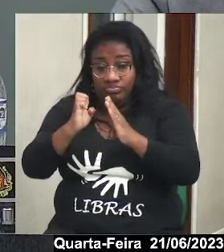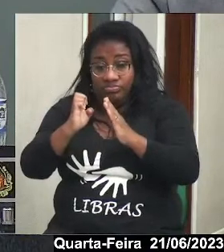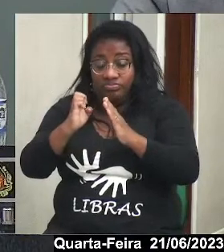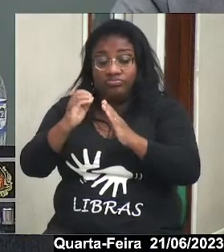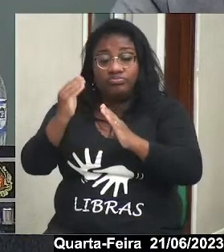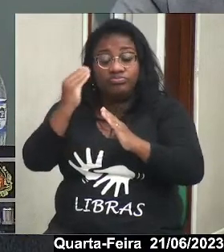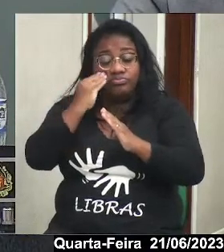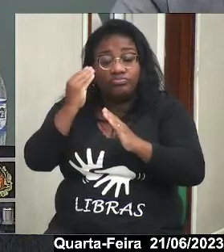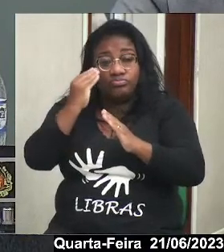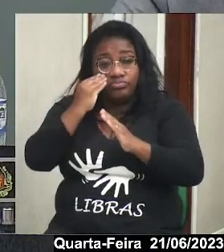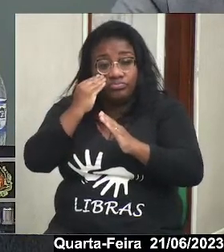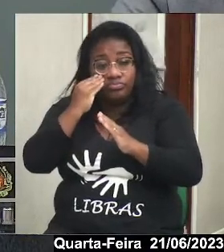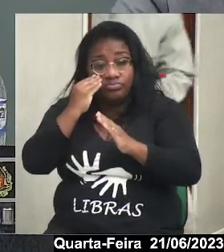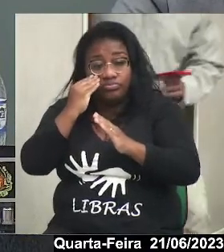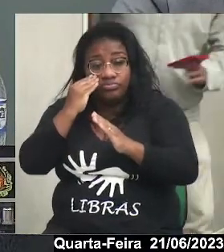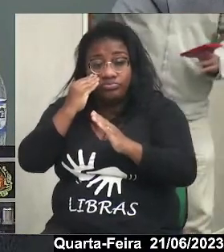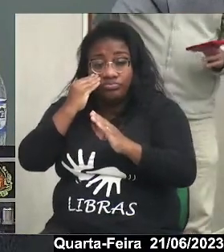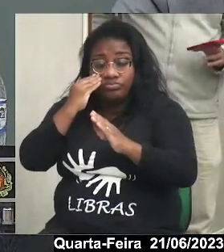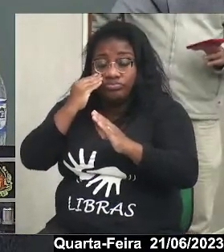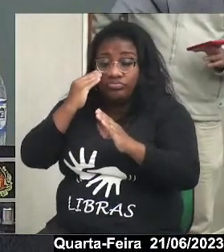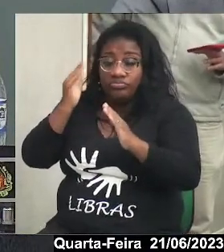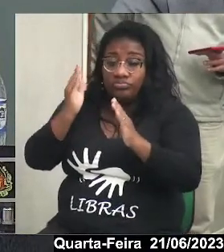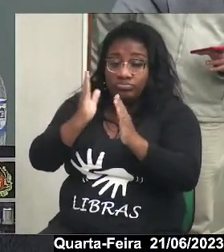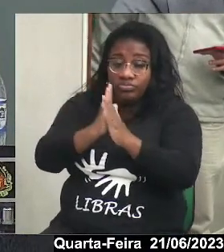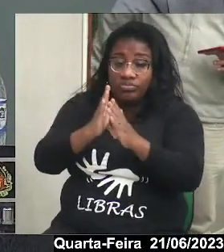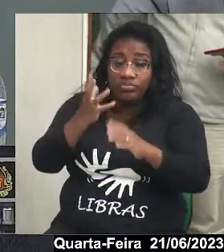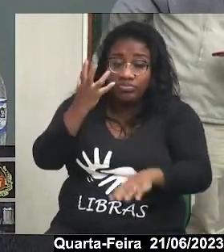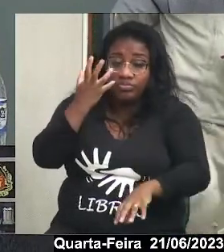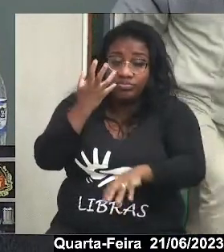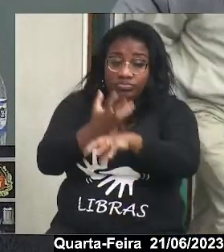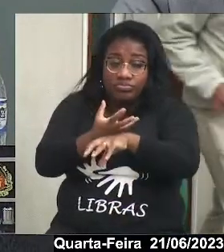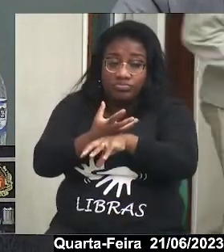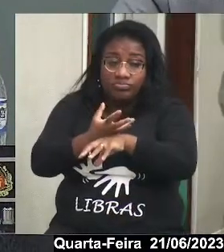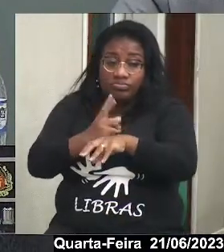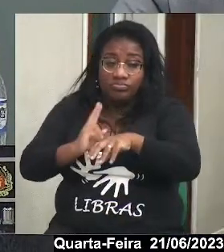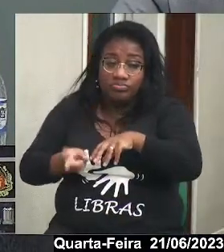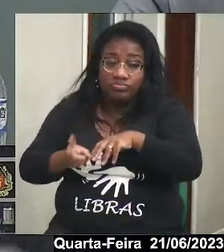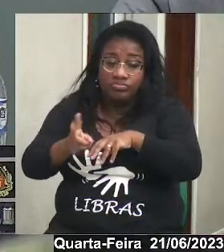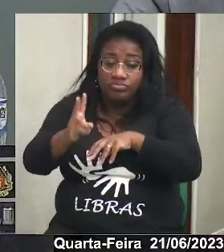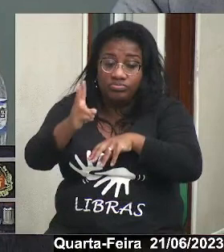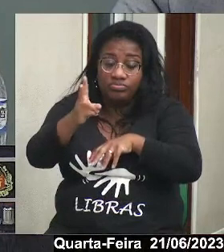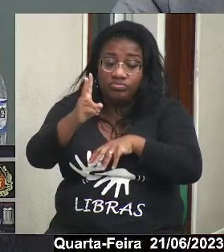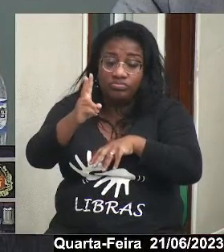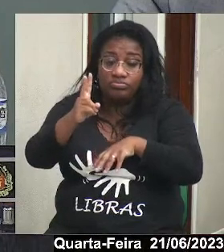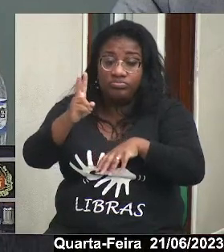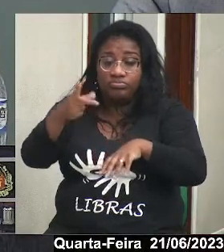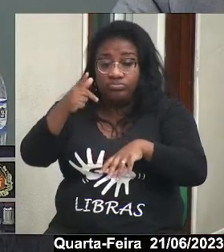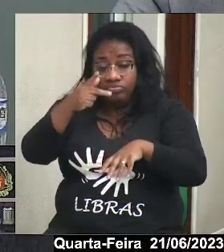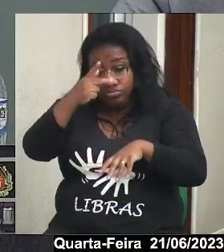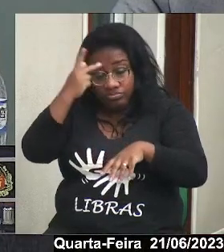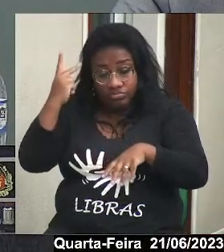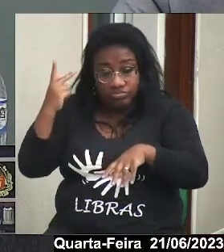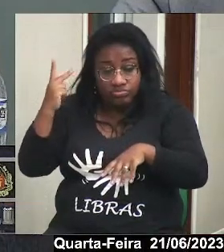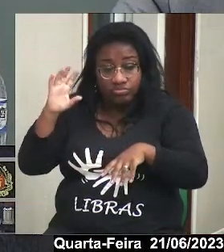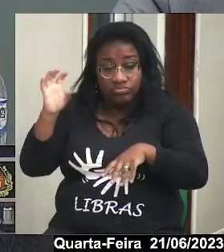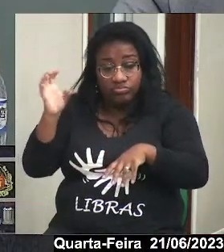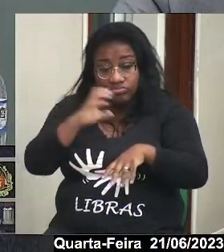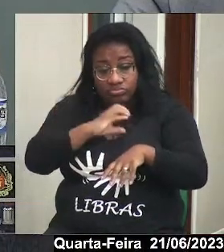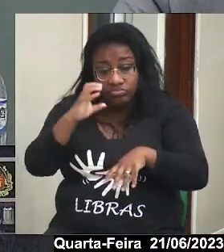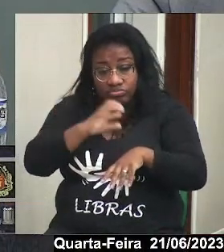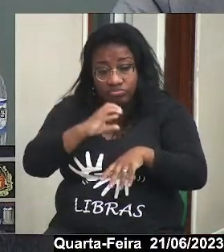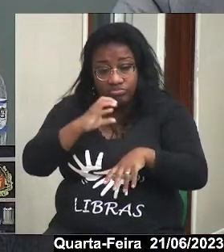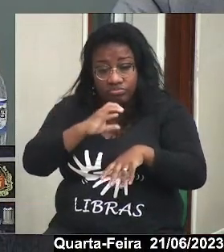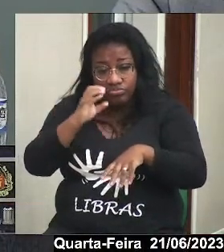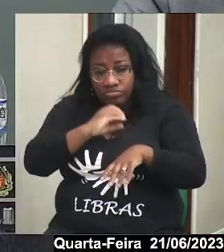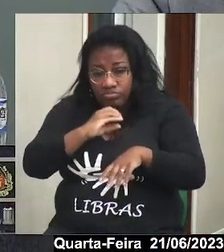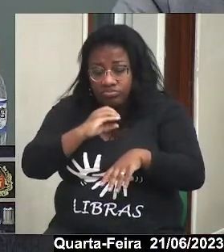Artes, considerando finalmente a relevância da matéria contida no presente projeto de lei e a necessidade de urgência